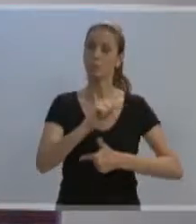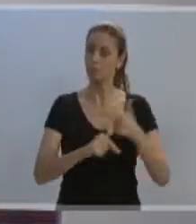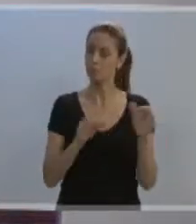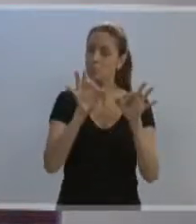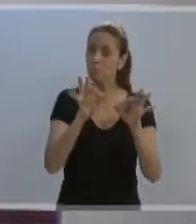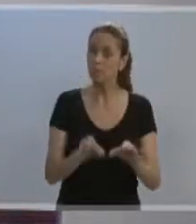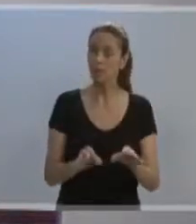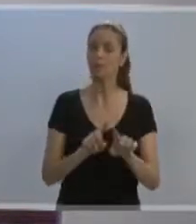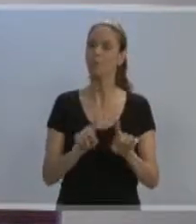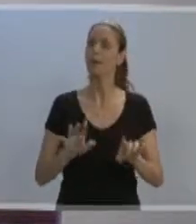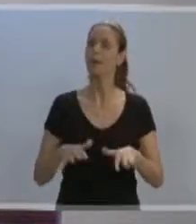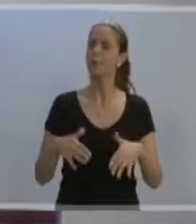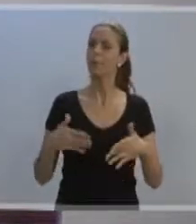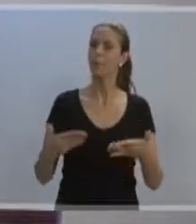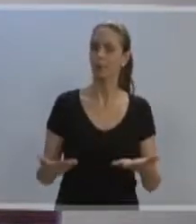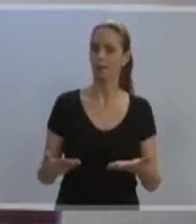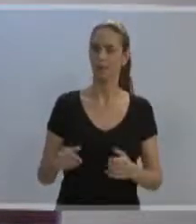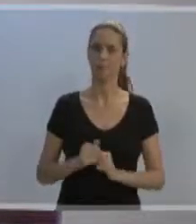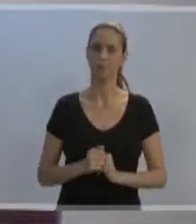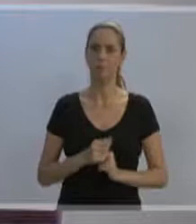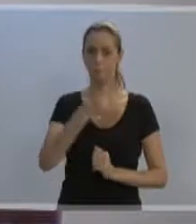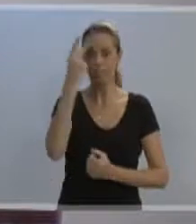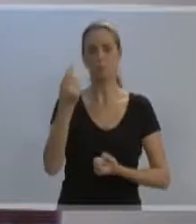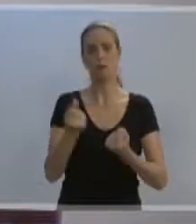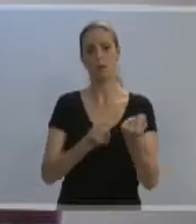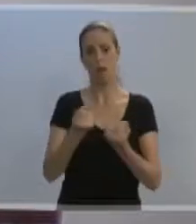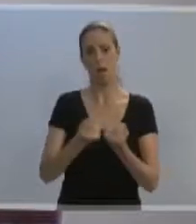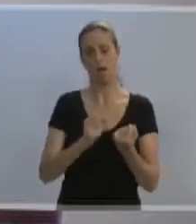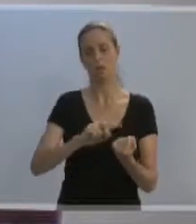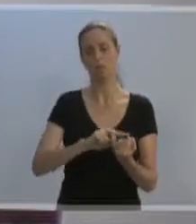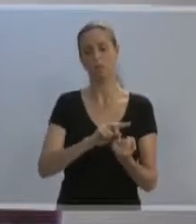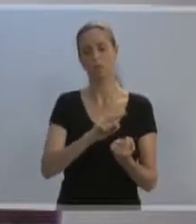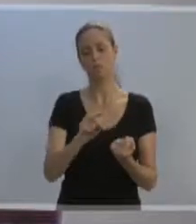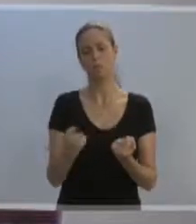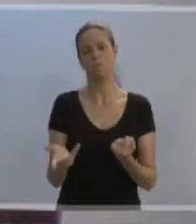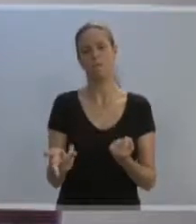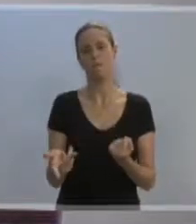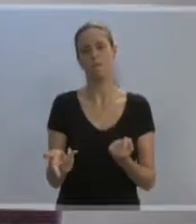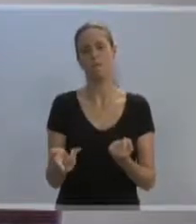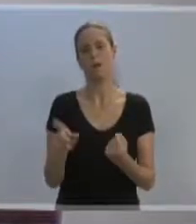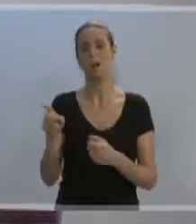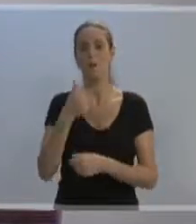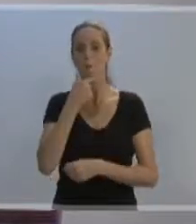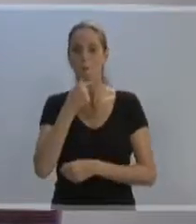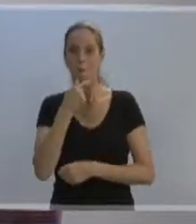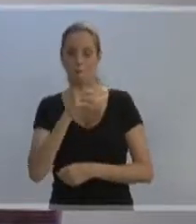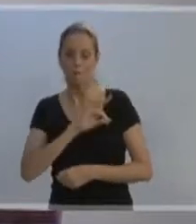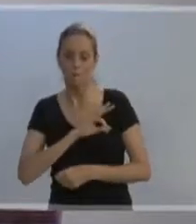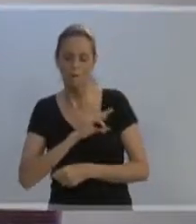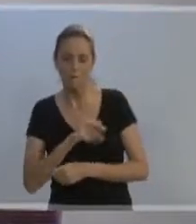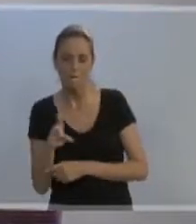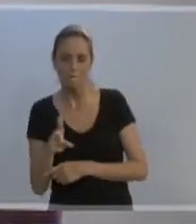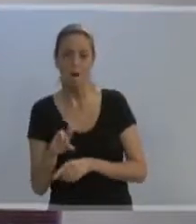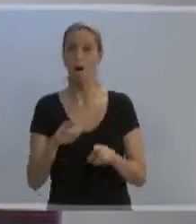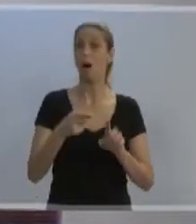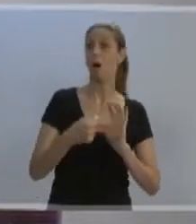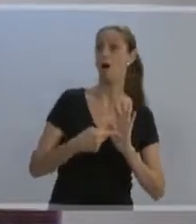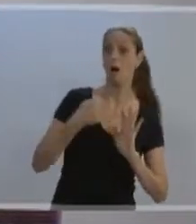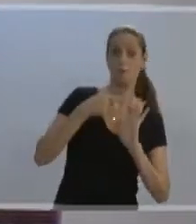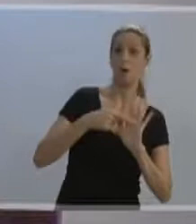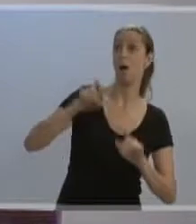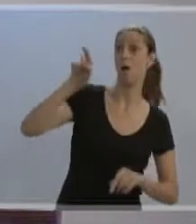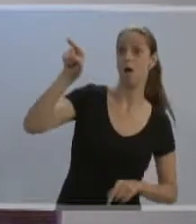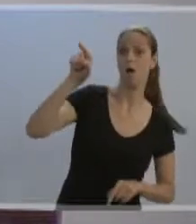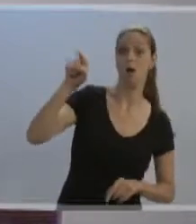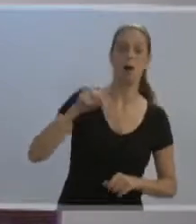quando o cidadão ultrapassa o limite de velocidade é pego no radar e um colega que está lá sair apontando radar para tipo dizer